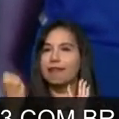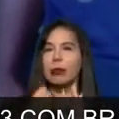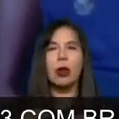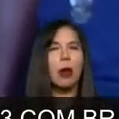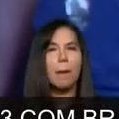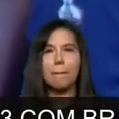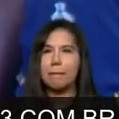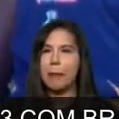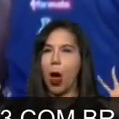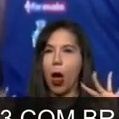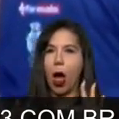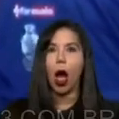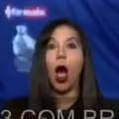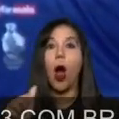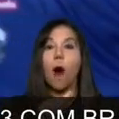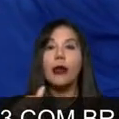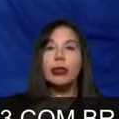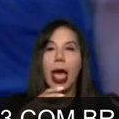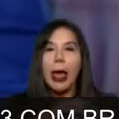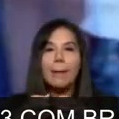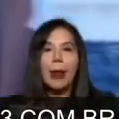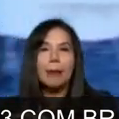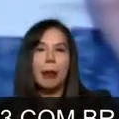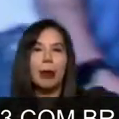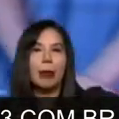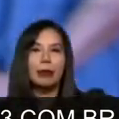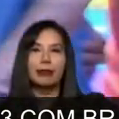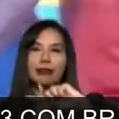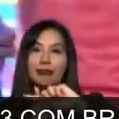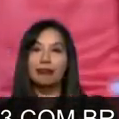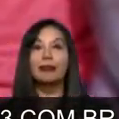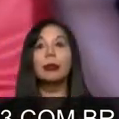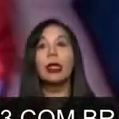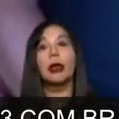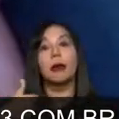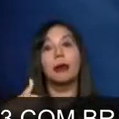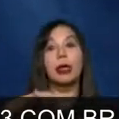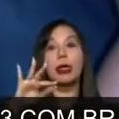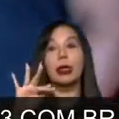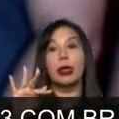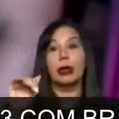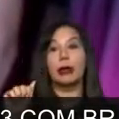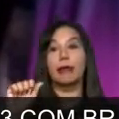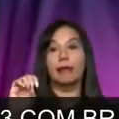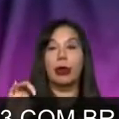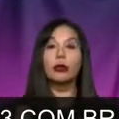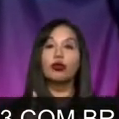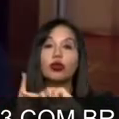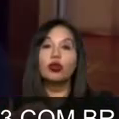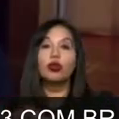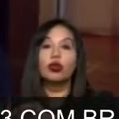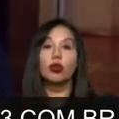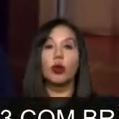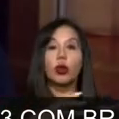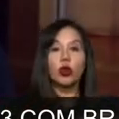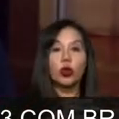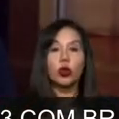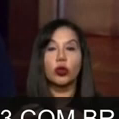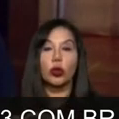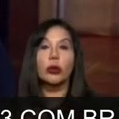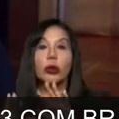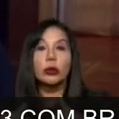participantes, serão 11 equipes brigando pelo título. Na primeira fase, os times vão jogar em turno e retorno,